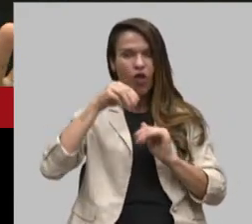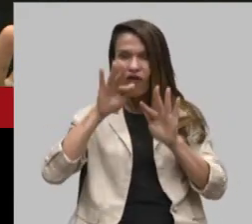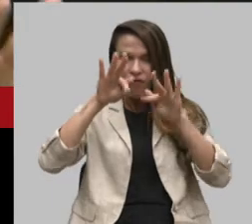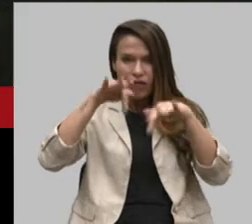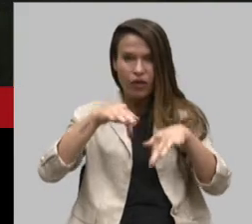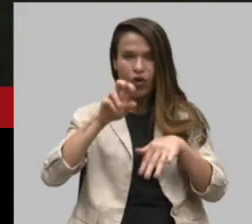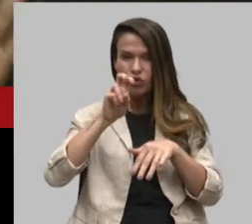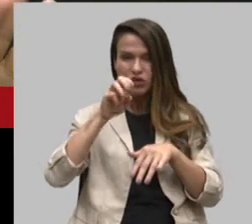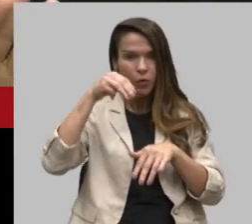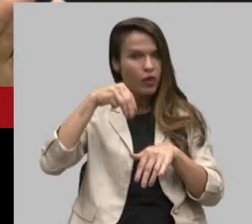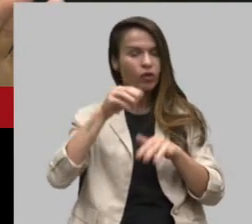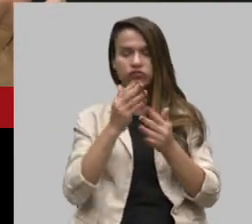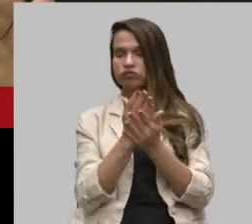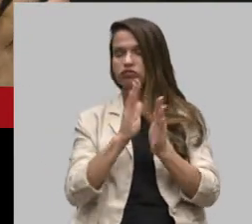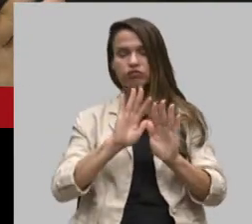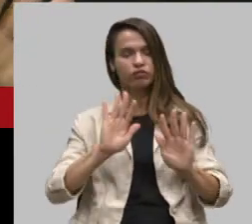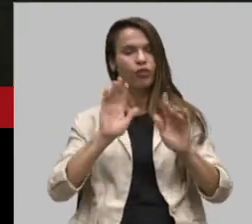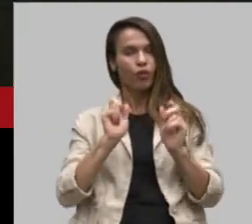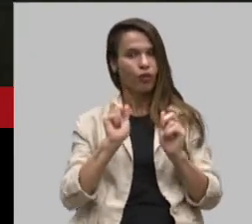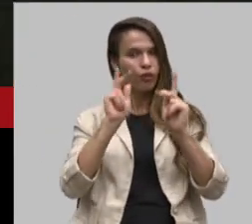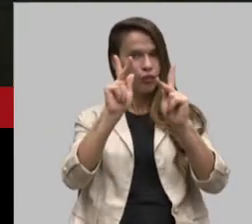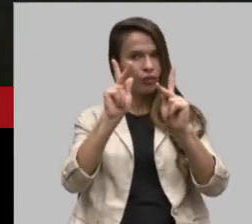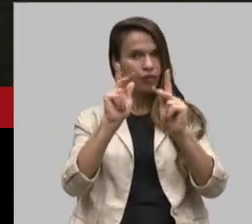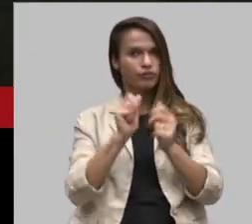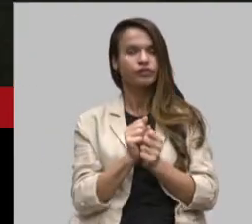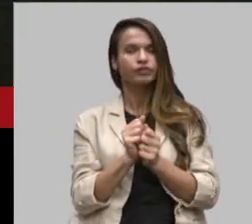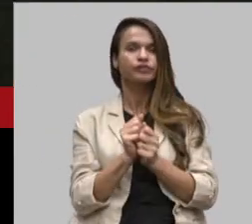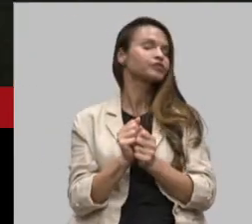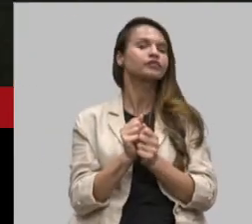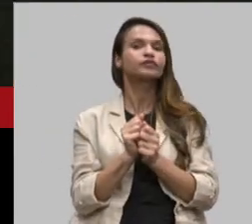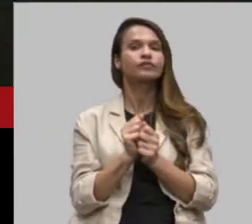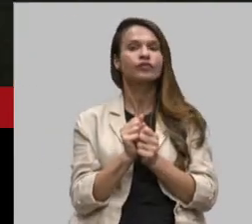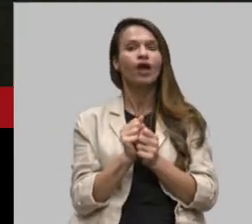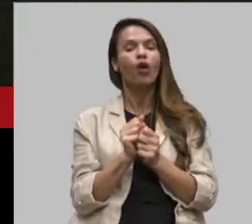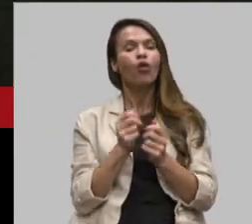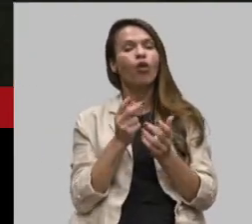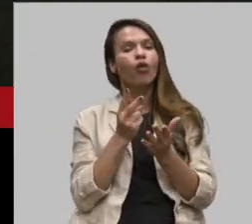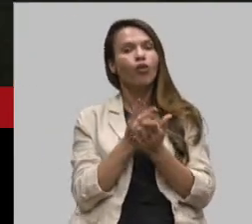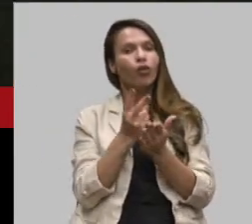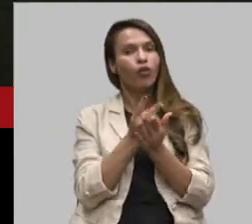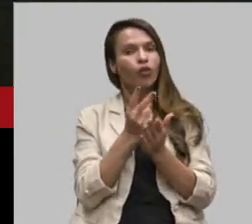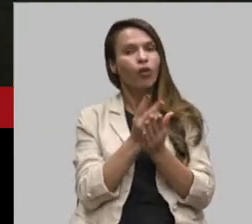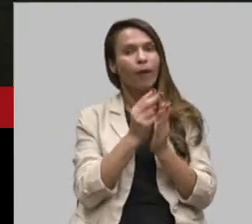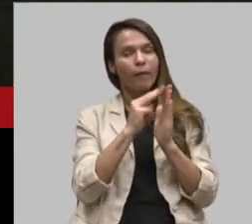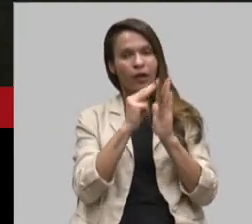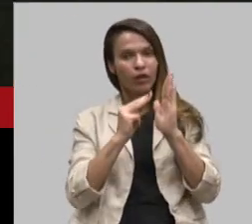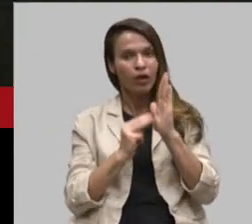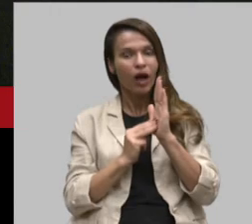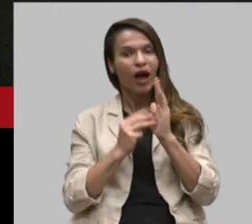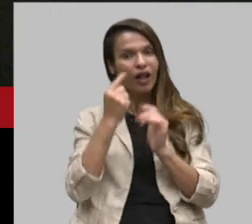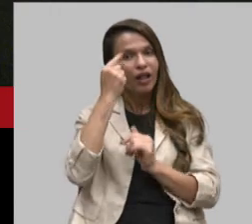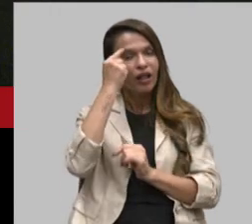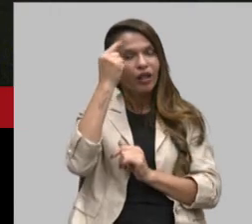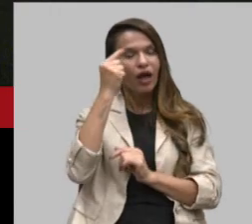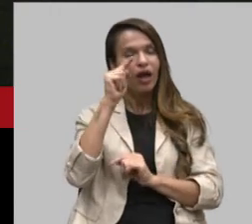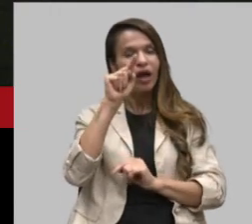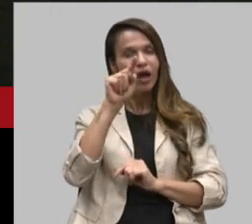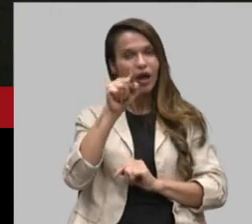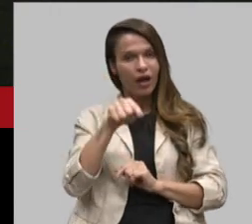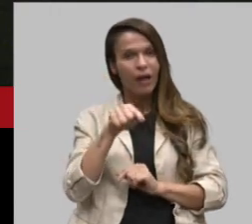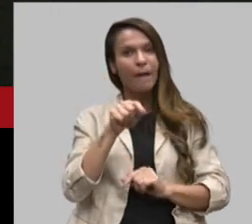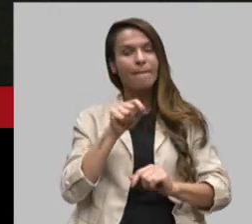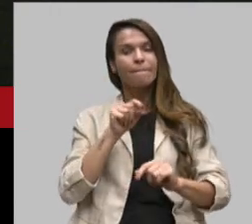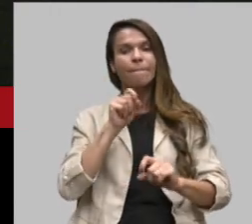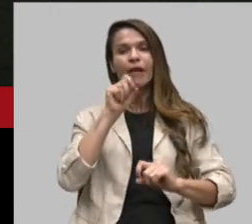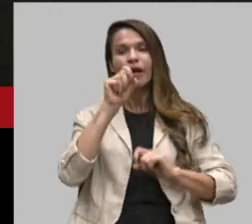acabou Ok passa pra próxima n segue a metodologia então A ideia é essa para que